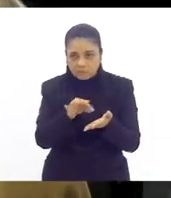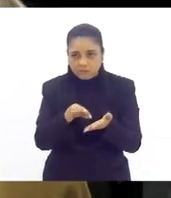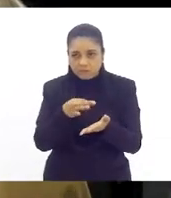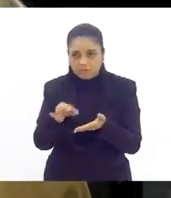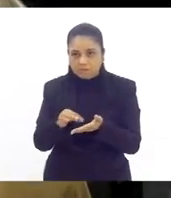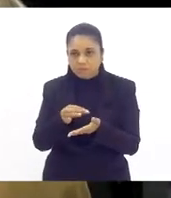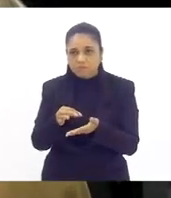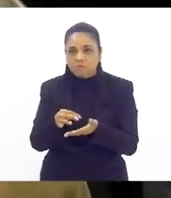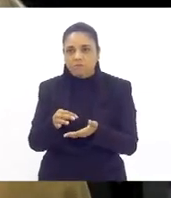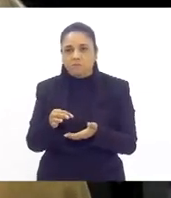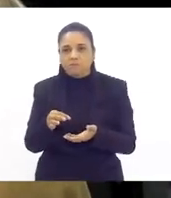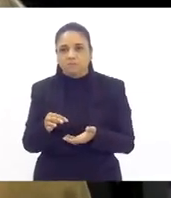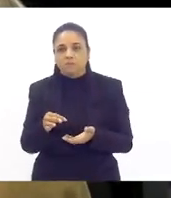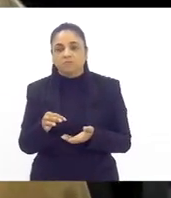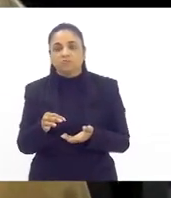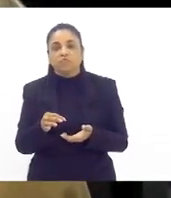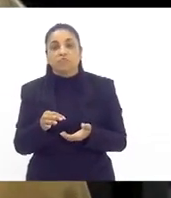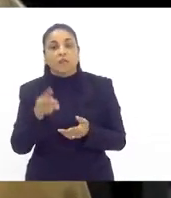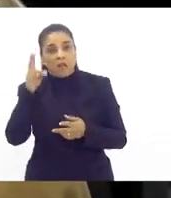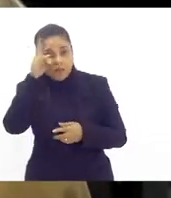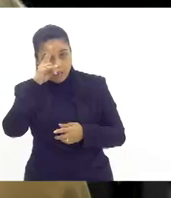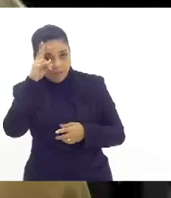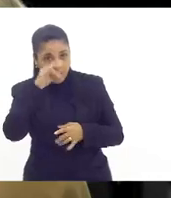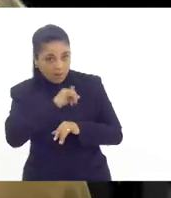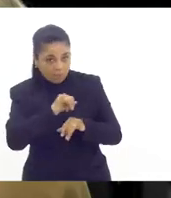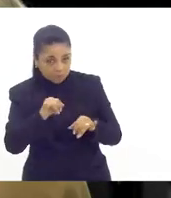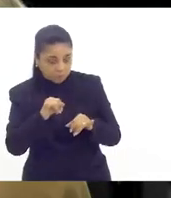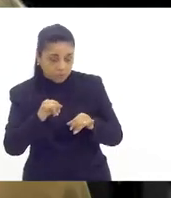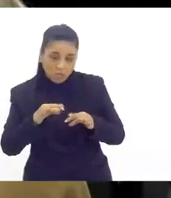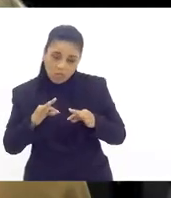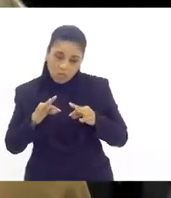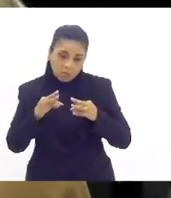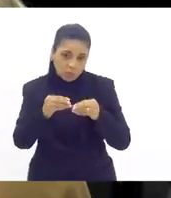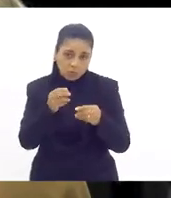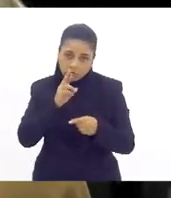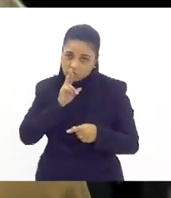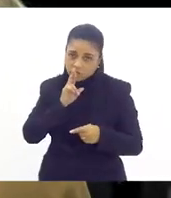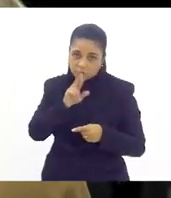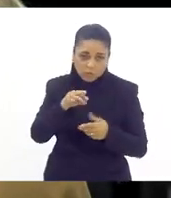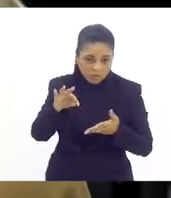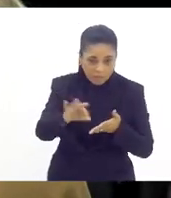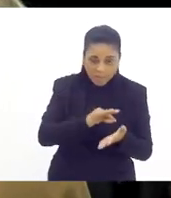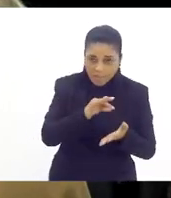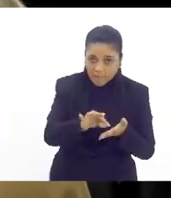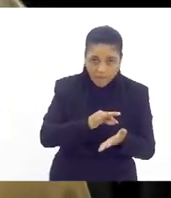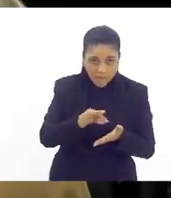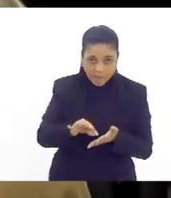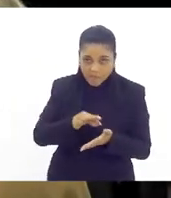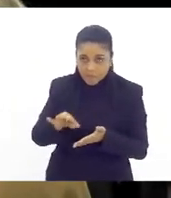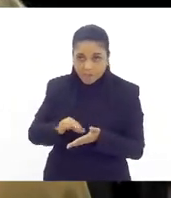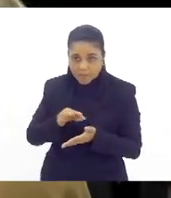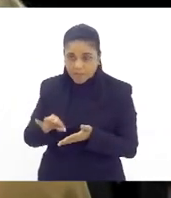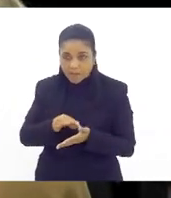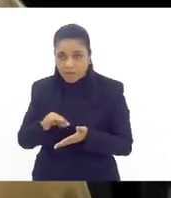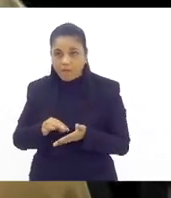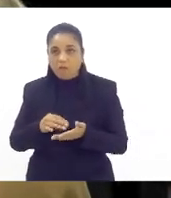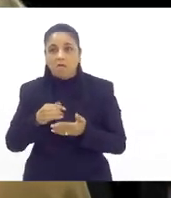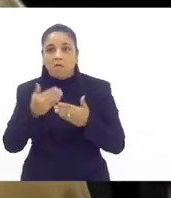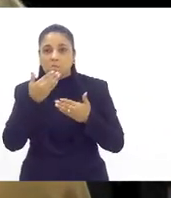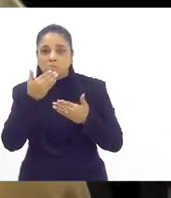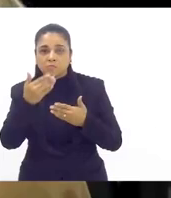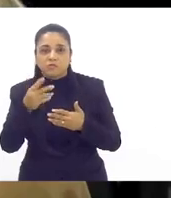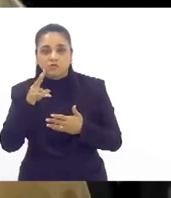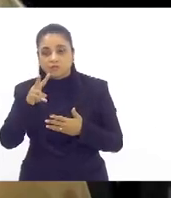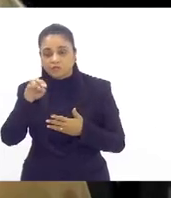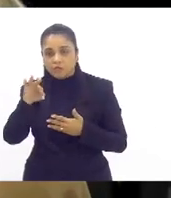recolher aqui as inscrições Lembrando que a gente talvez não dê conta de inscrever todo mundo pediu Vitor o pessoal